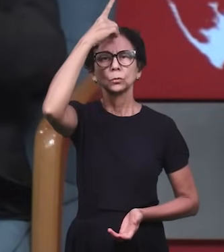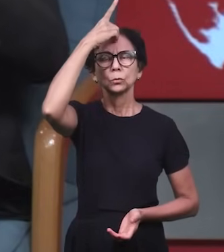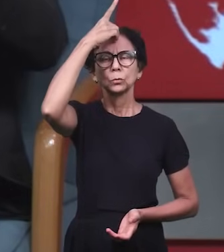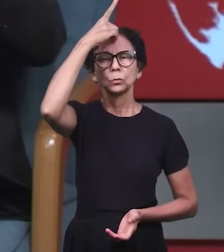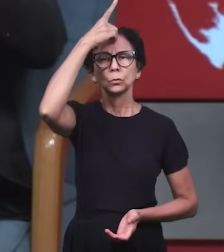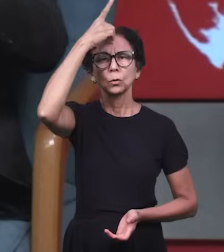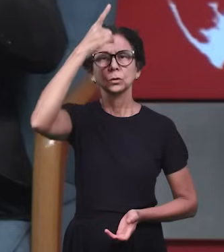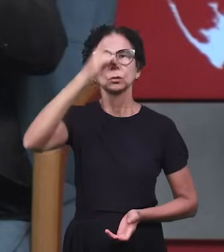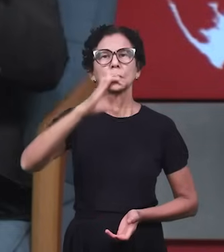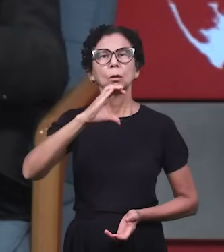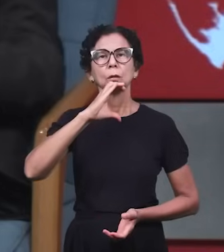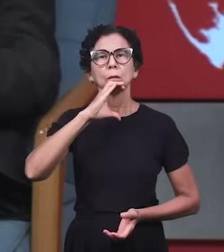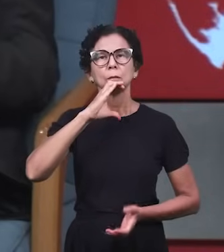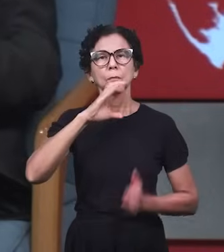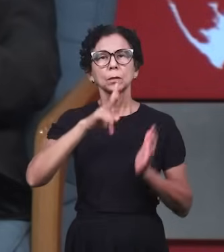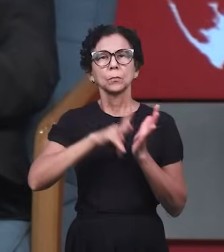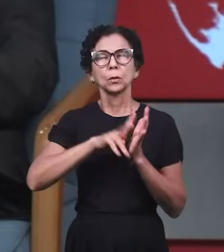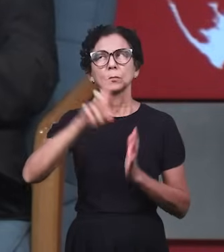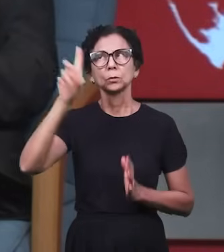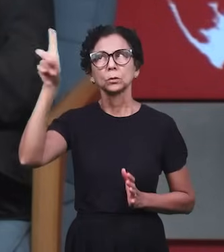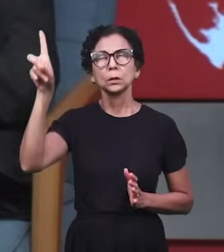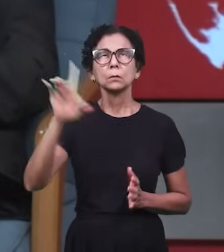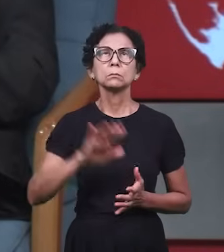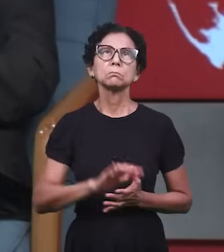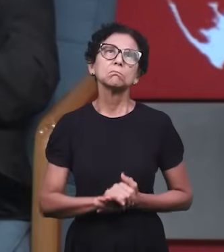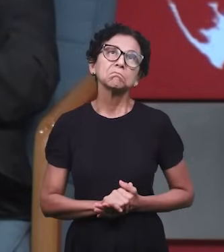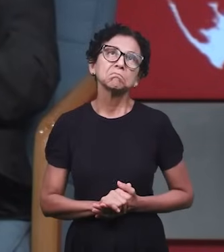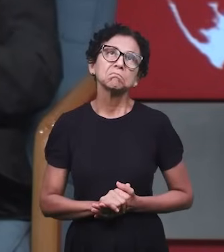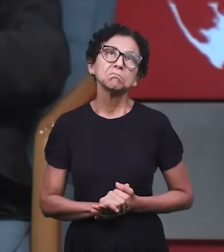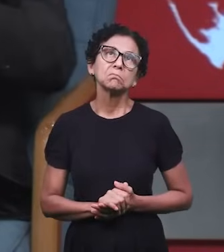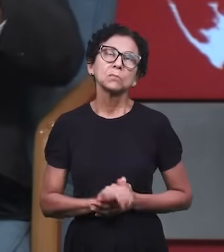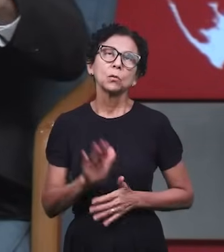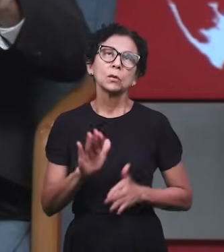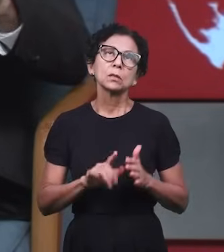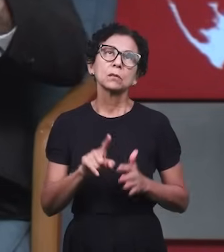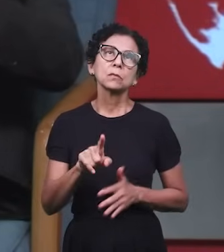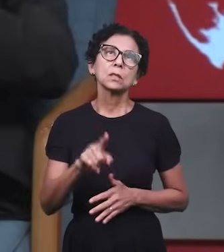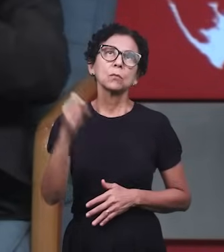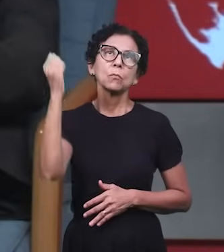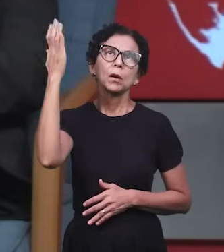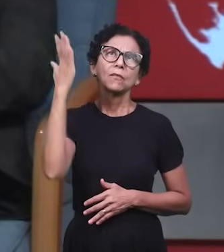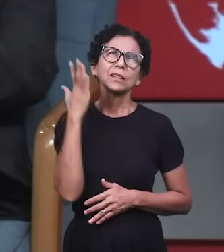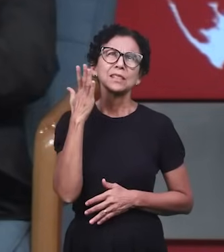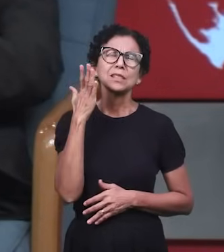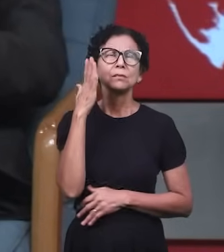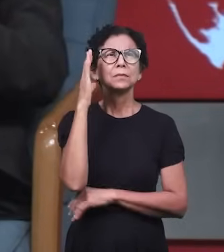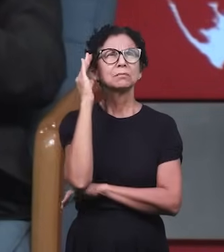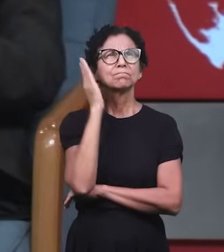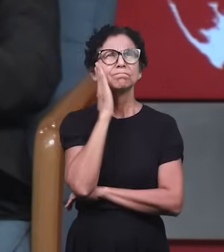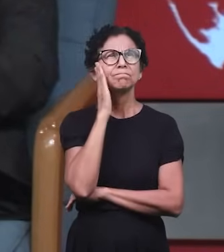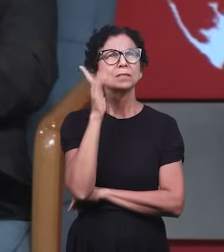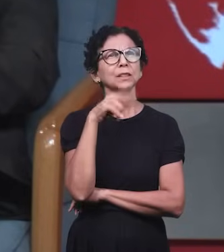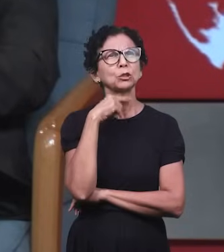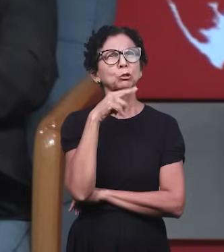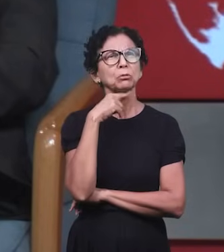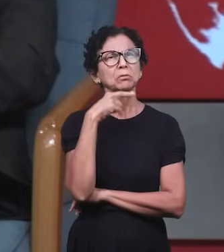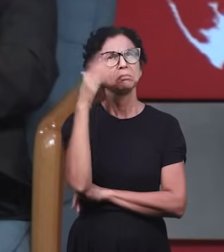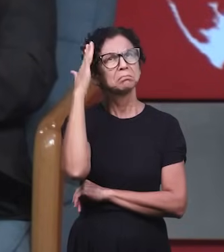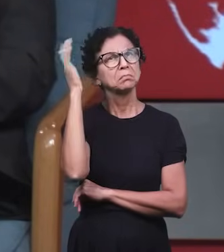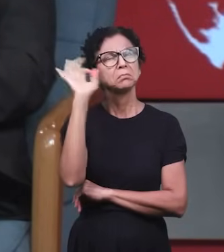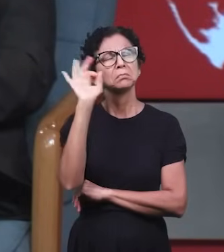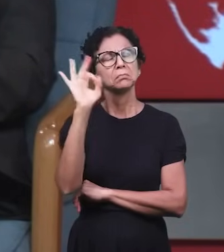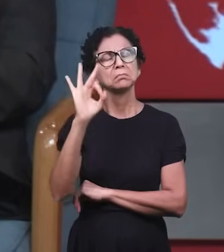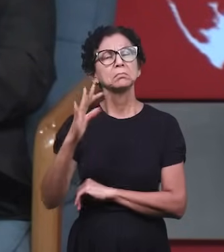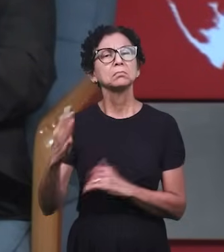mas você tem uma revelação que você não entendeu. Por que nós nos reunimos hoje, quando nós falamos de culto